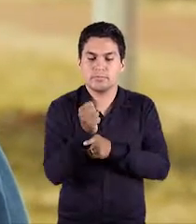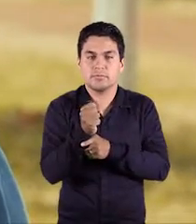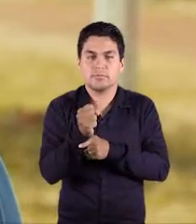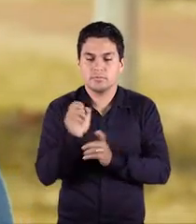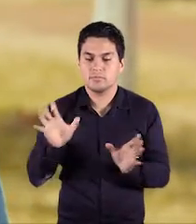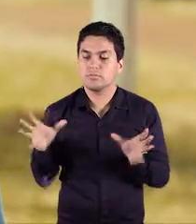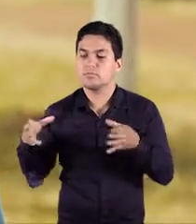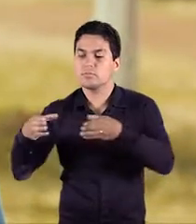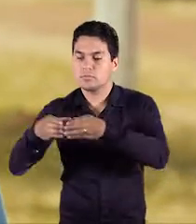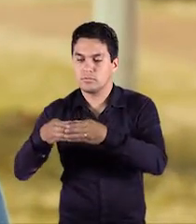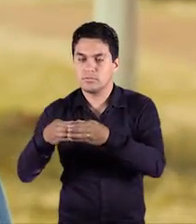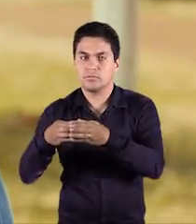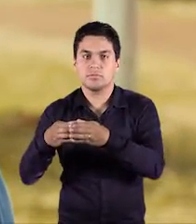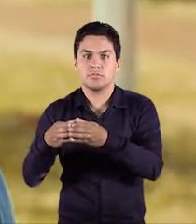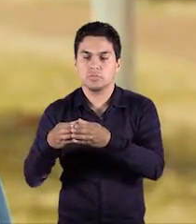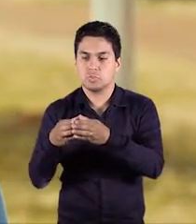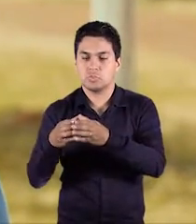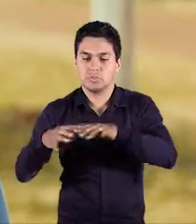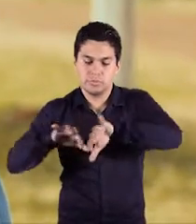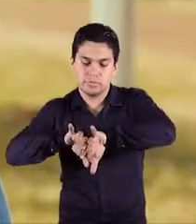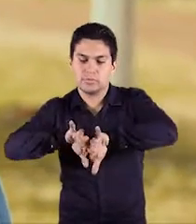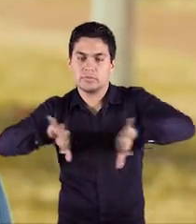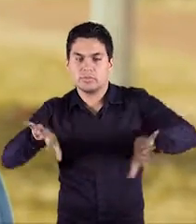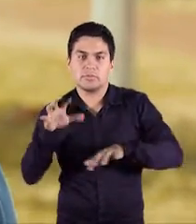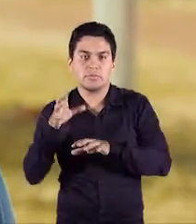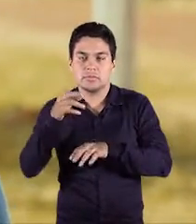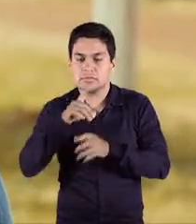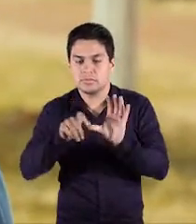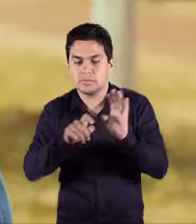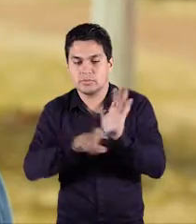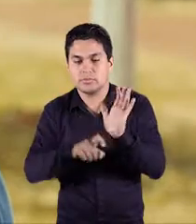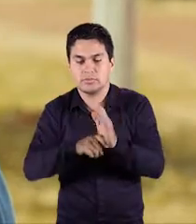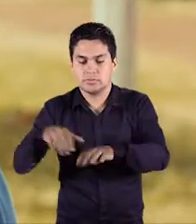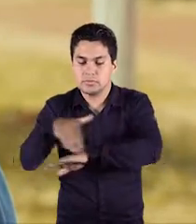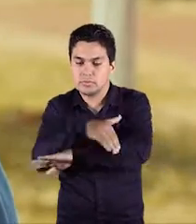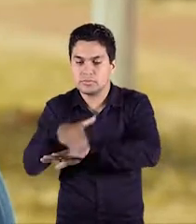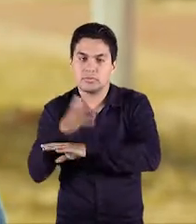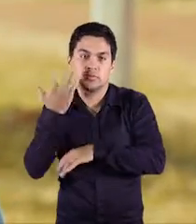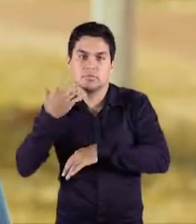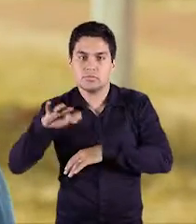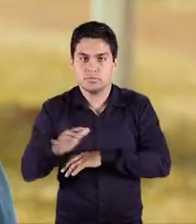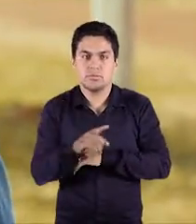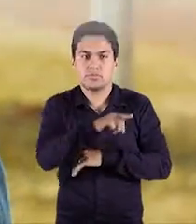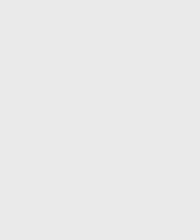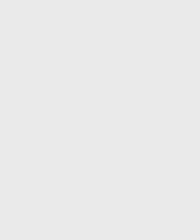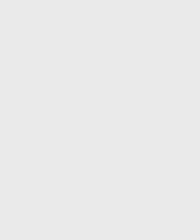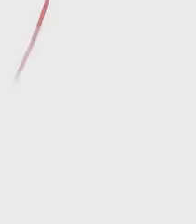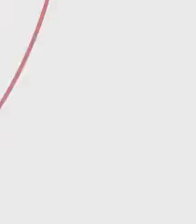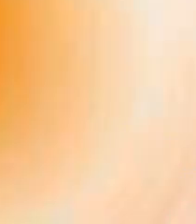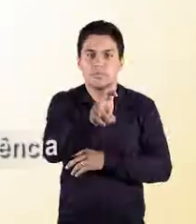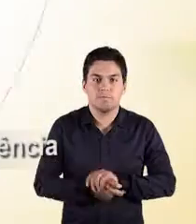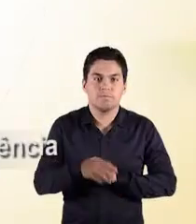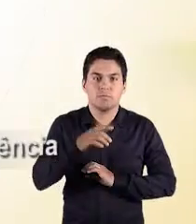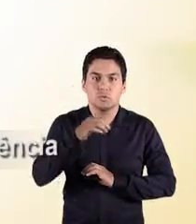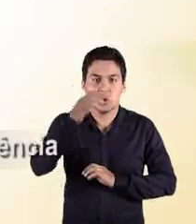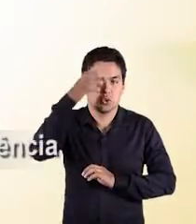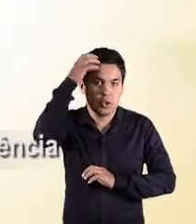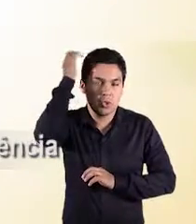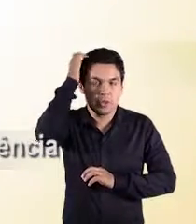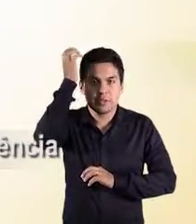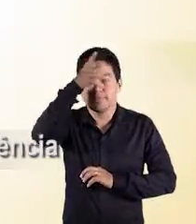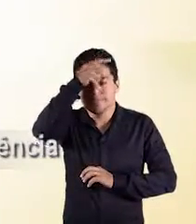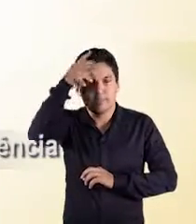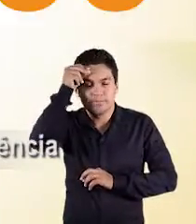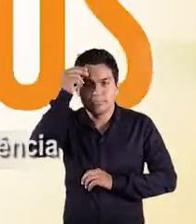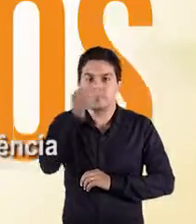das ruas e das drogas. Vamos vencer juntos, com seu voto de coragem. Renato Câmara 15. O nosso